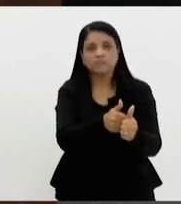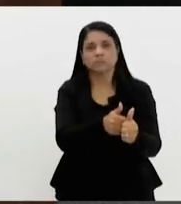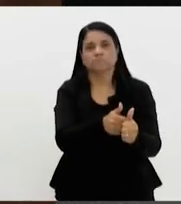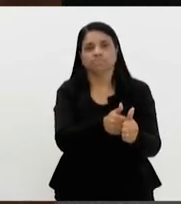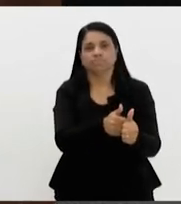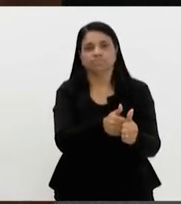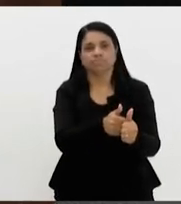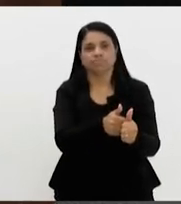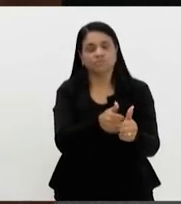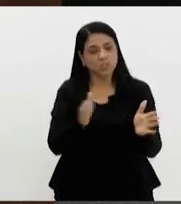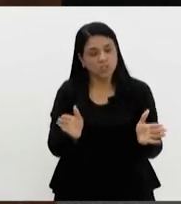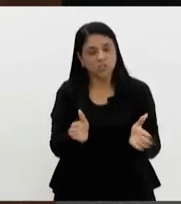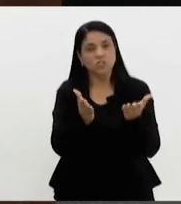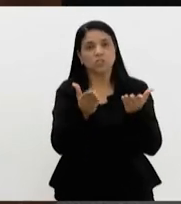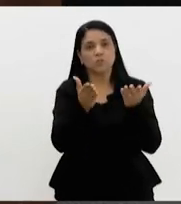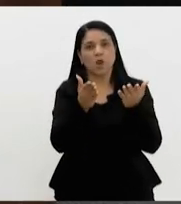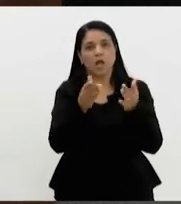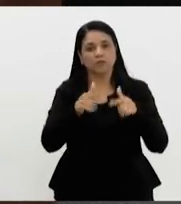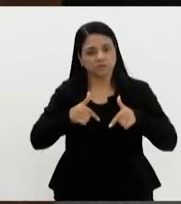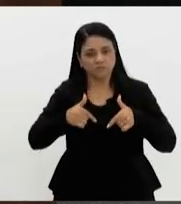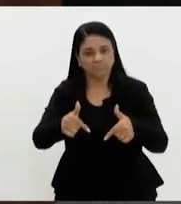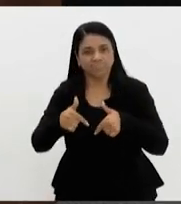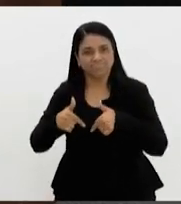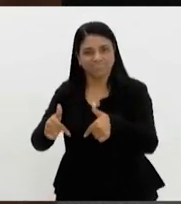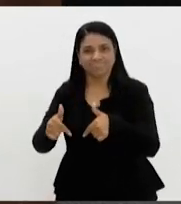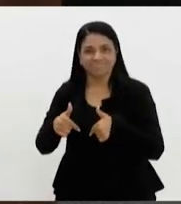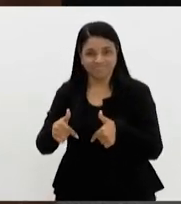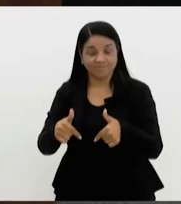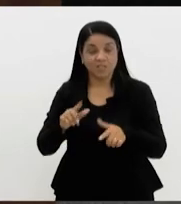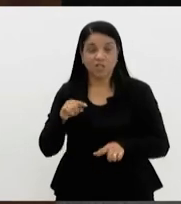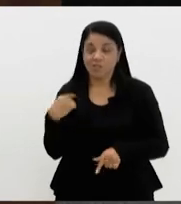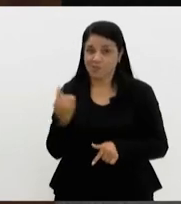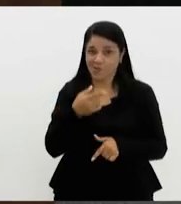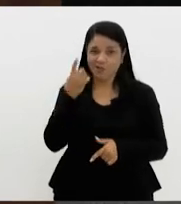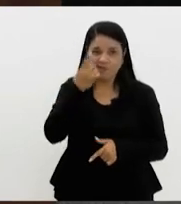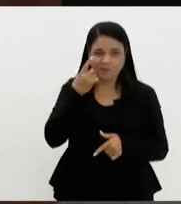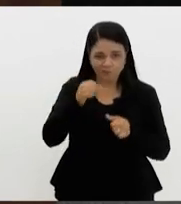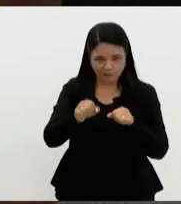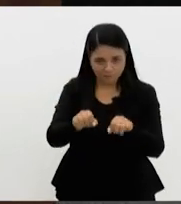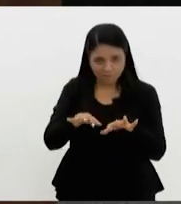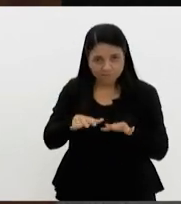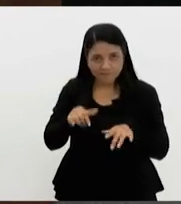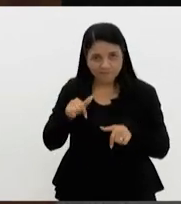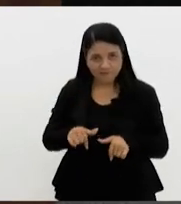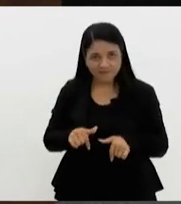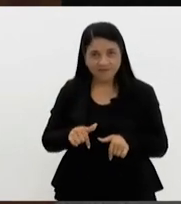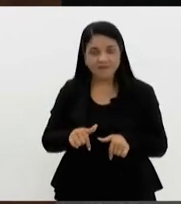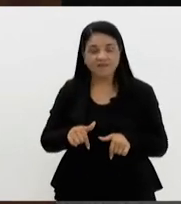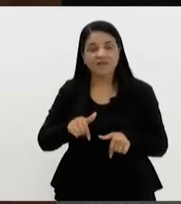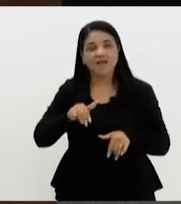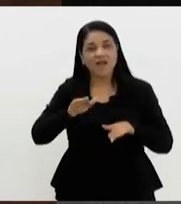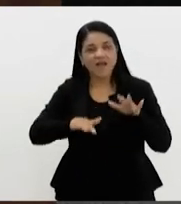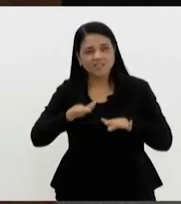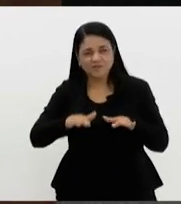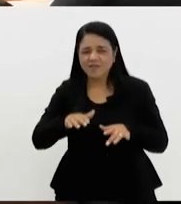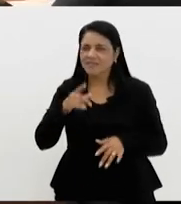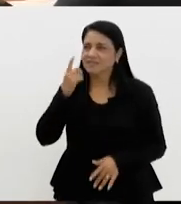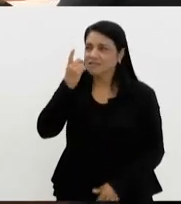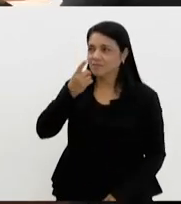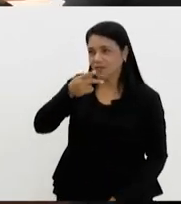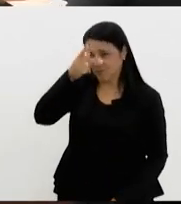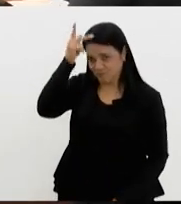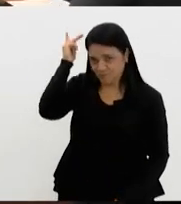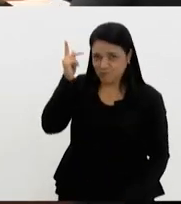ser estimulado. E nós do Parlamento, muitas vezes, deputado Luiz Paulo, deputado